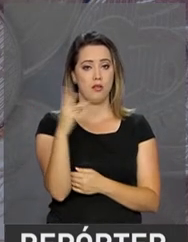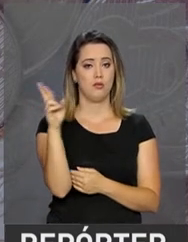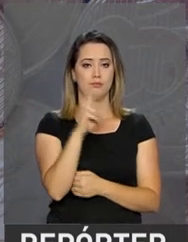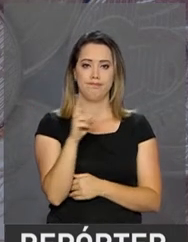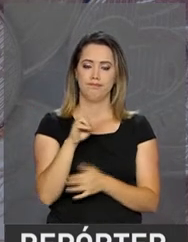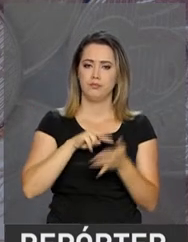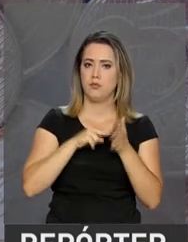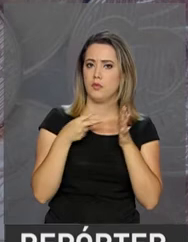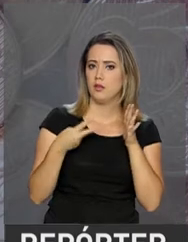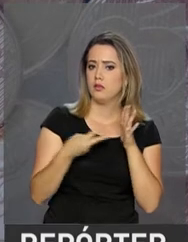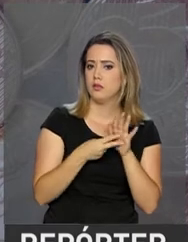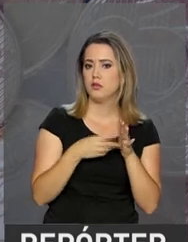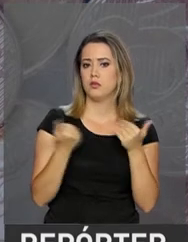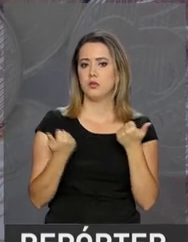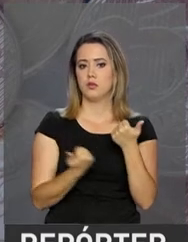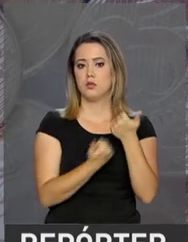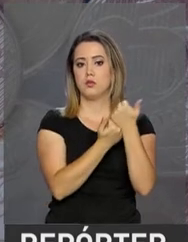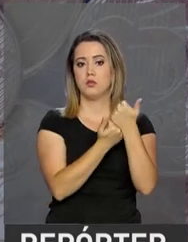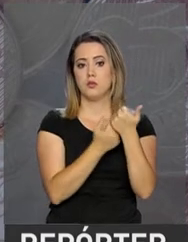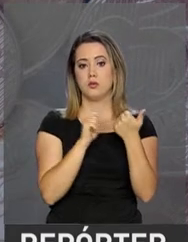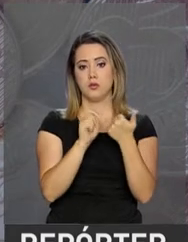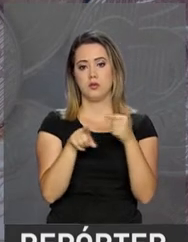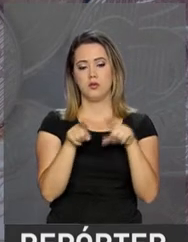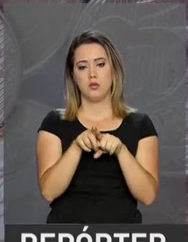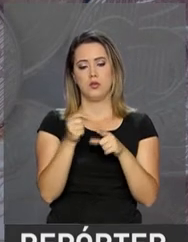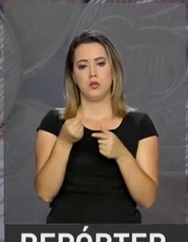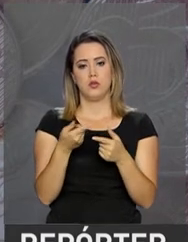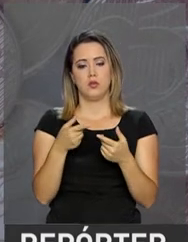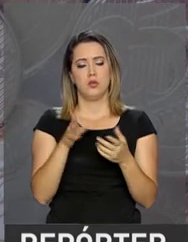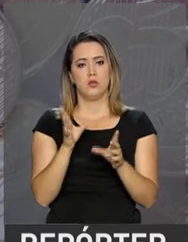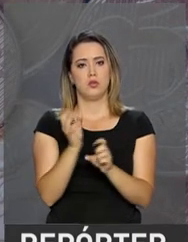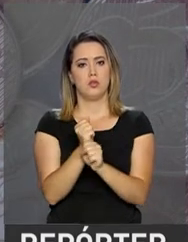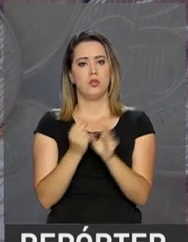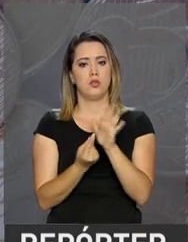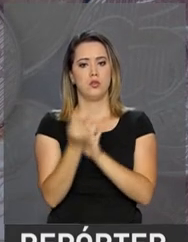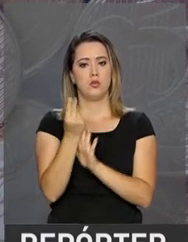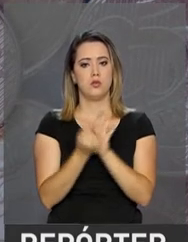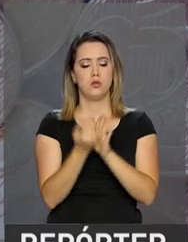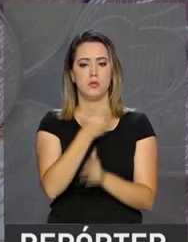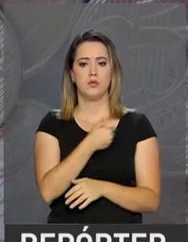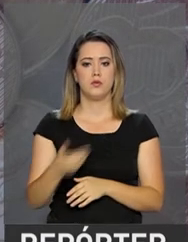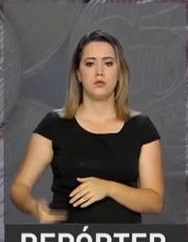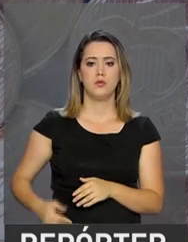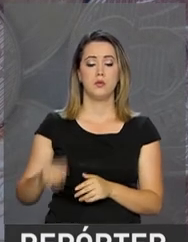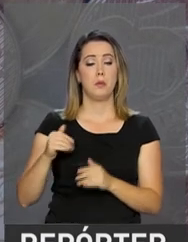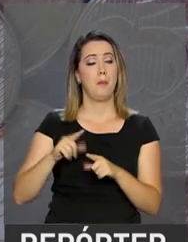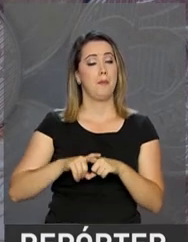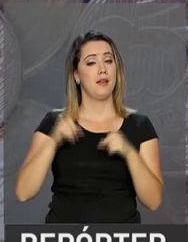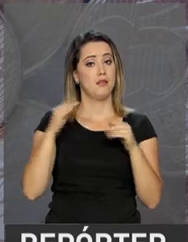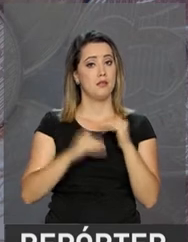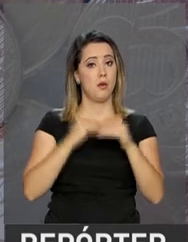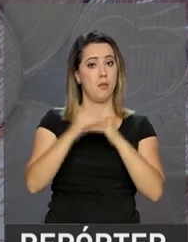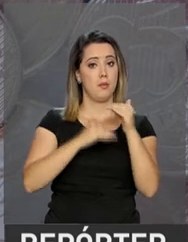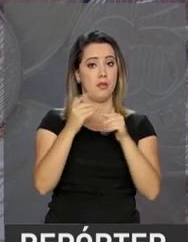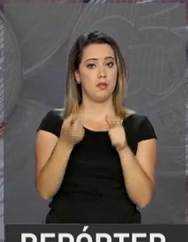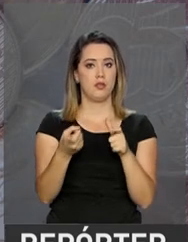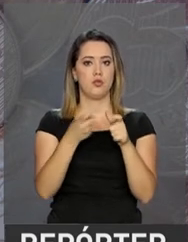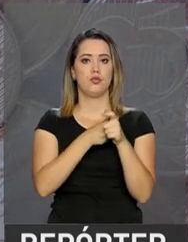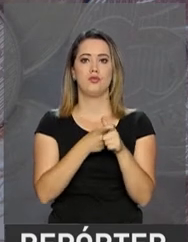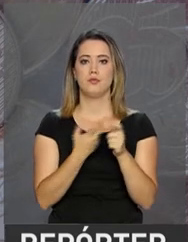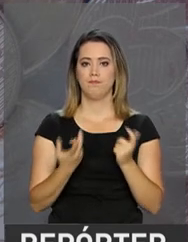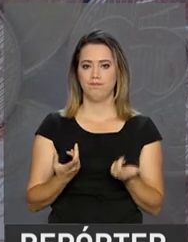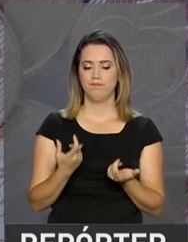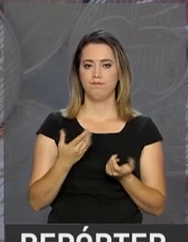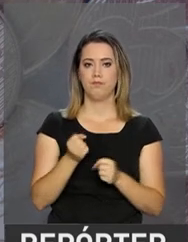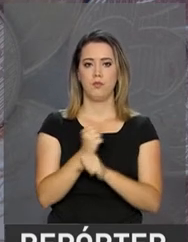perda recebe o nome de subsídio implícito não aparece no orçamento do governo mas aumenta a dívida pública no ano passado esse